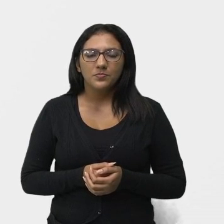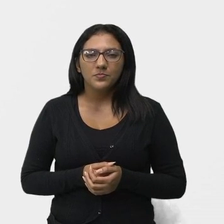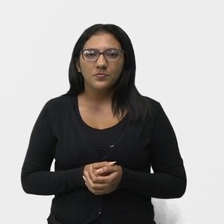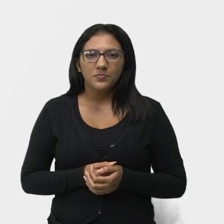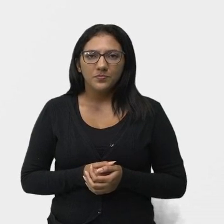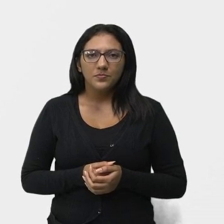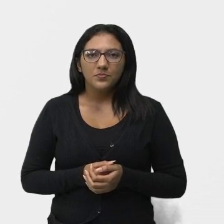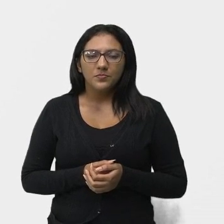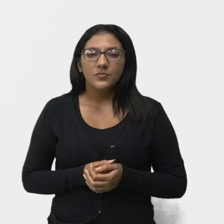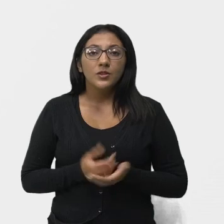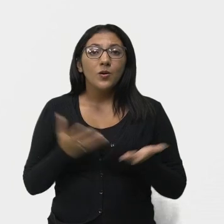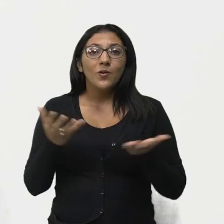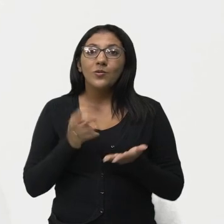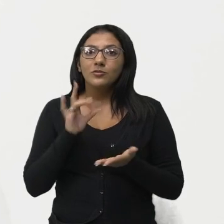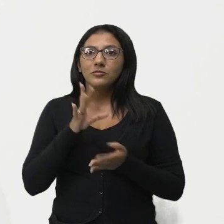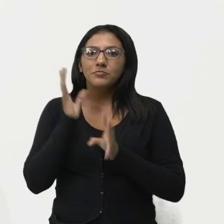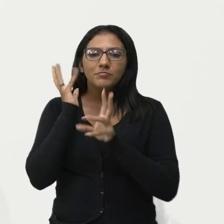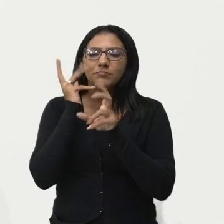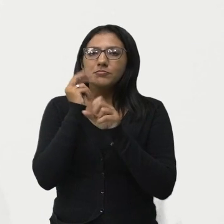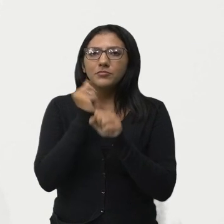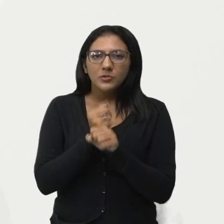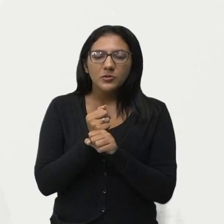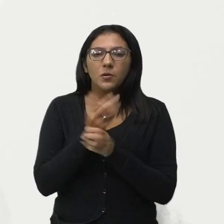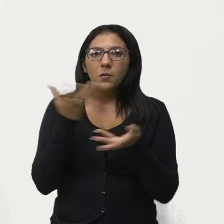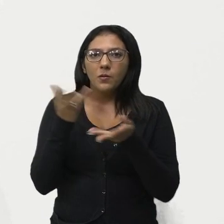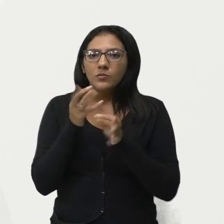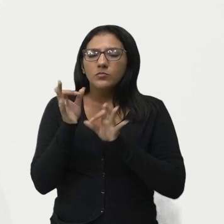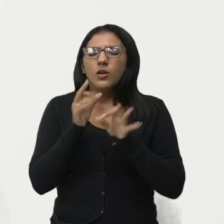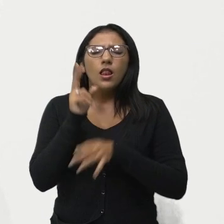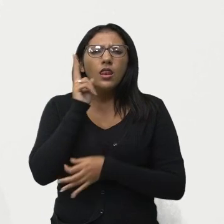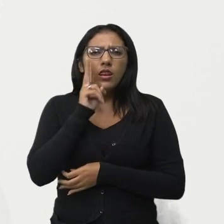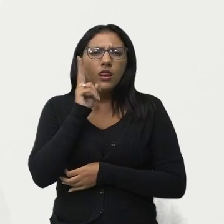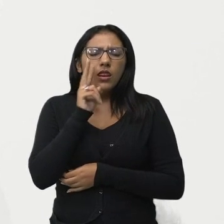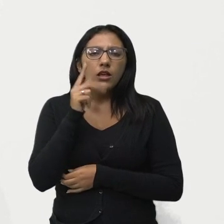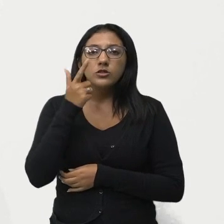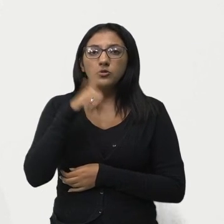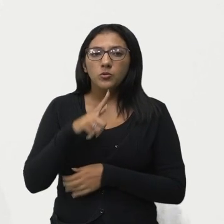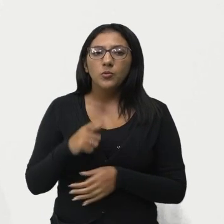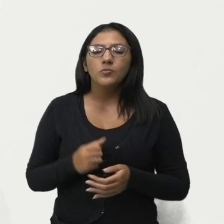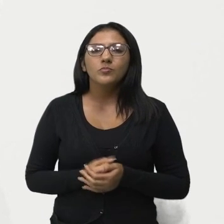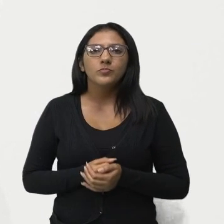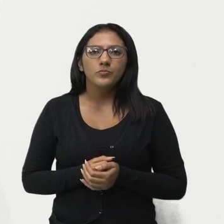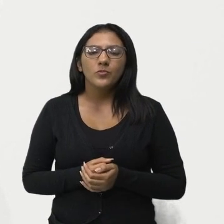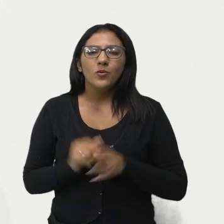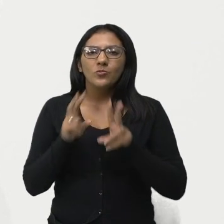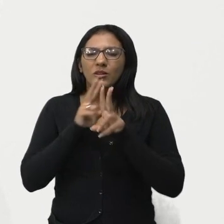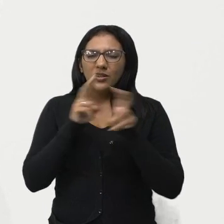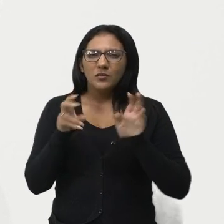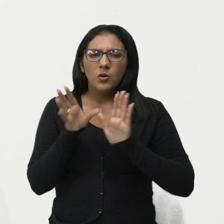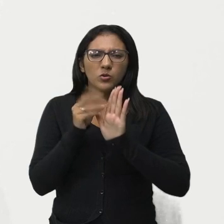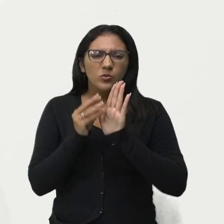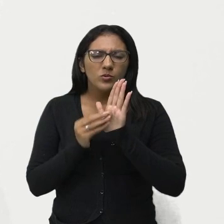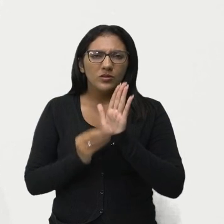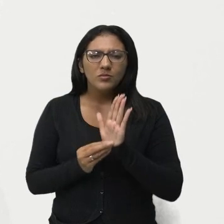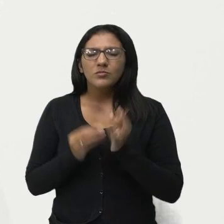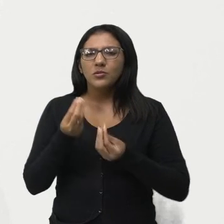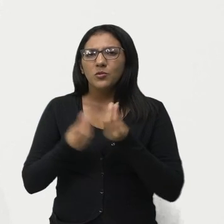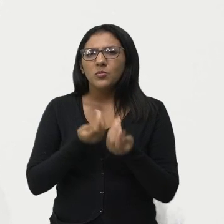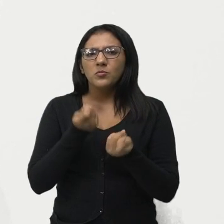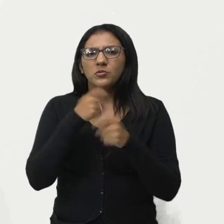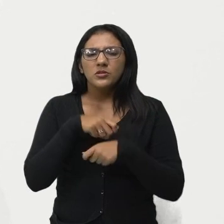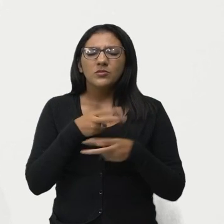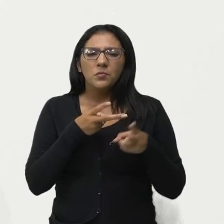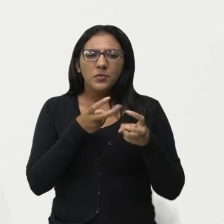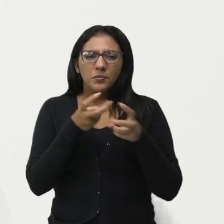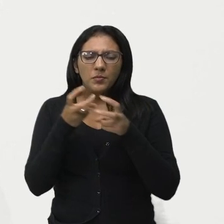Então, muito que a gente fez hoje foi relembrar, né? A gente relembrou aqui como é que a gente reconhece, né, primeiro